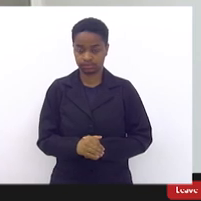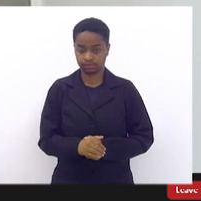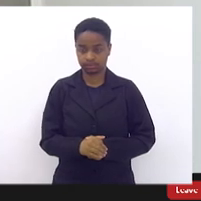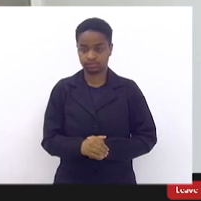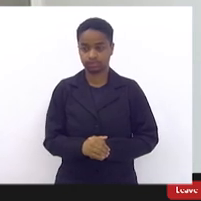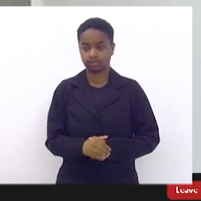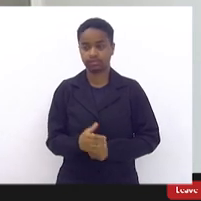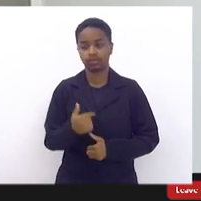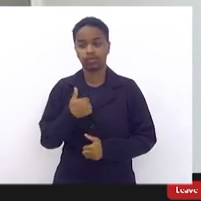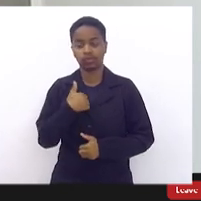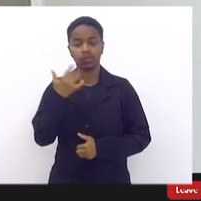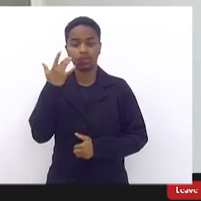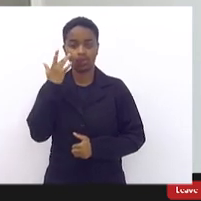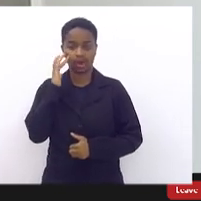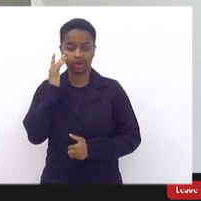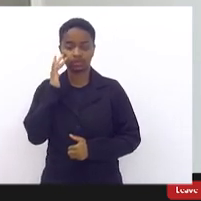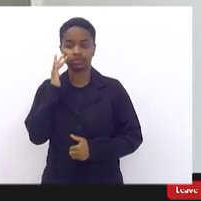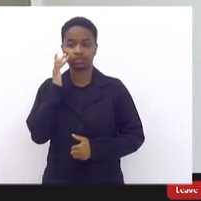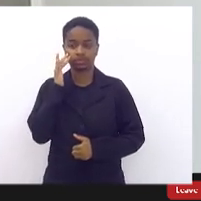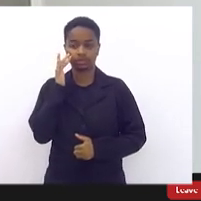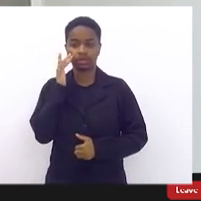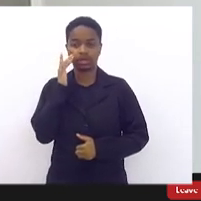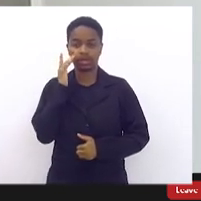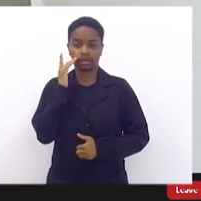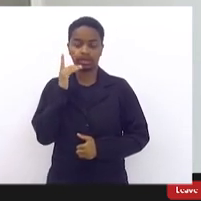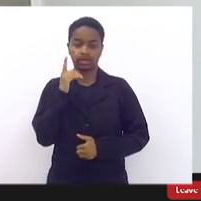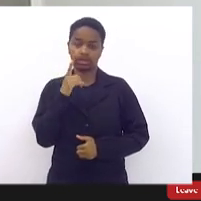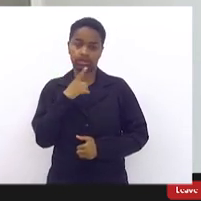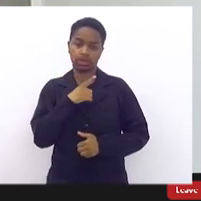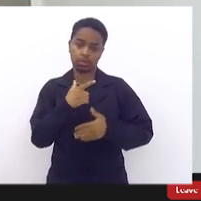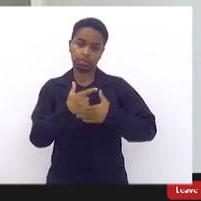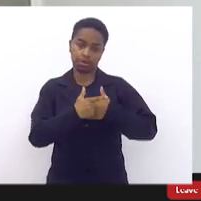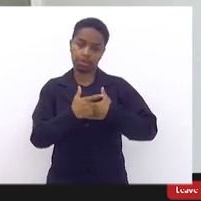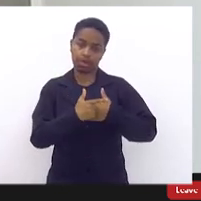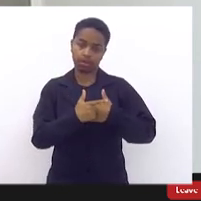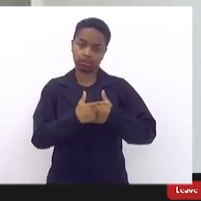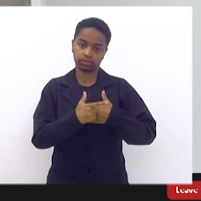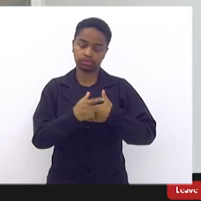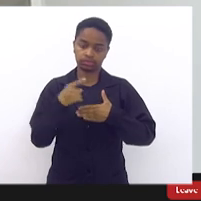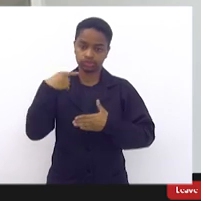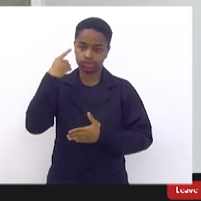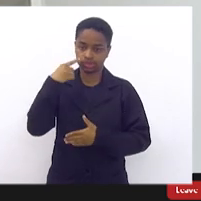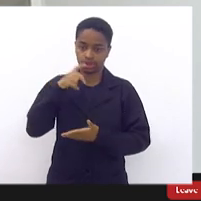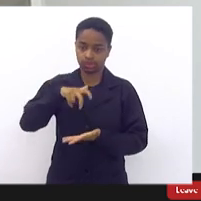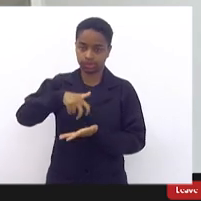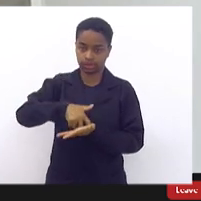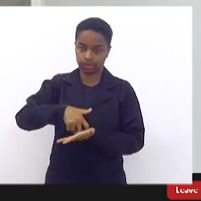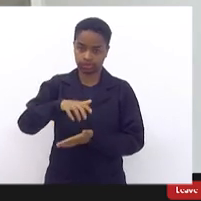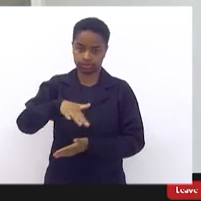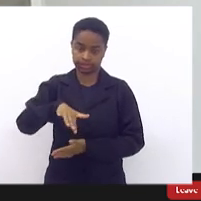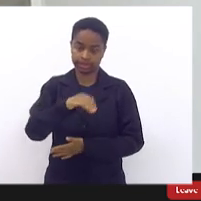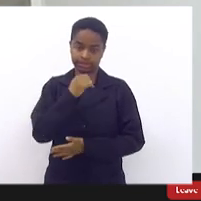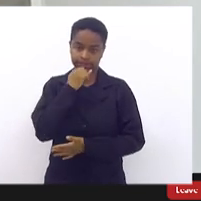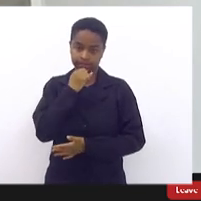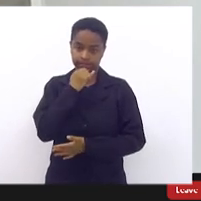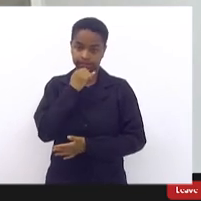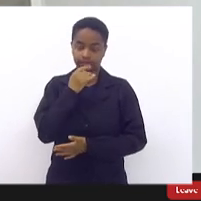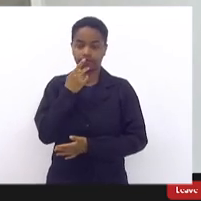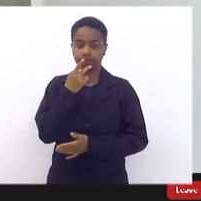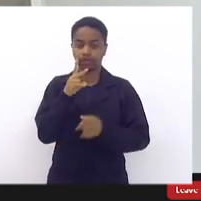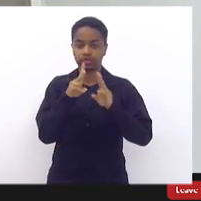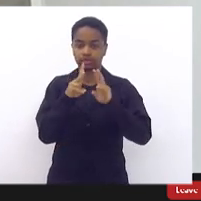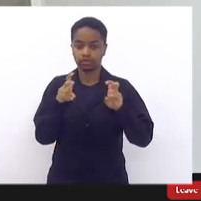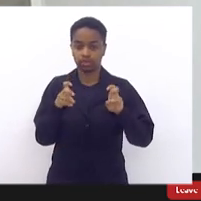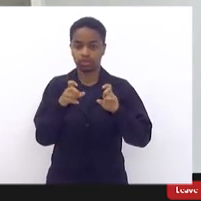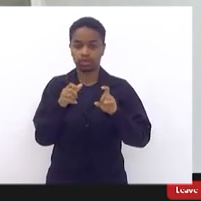eu acho que tem um papel o direito penal nessa discussão. Então, hoje, quando a gente fala, por exemplo, de a misoginia não